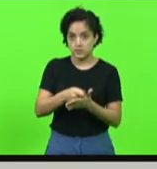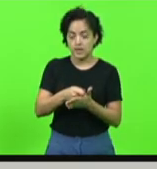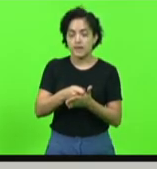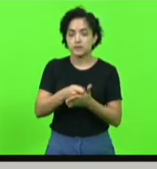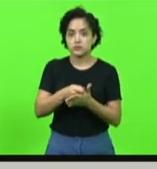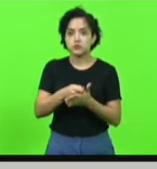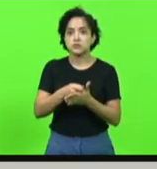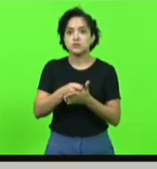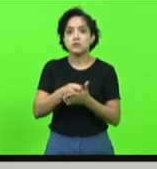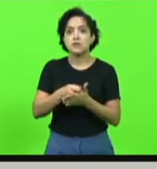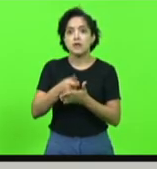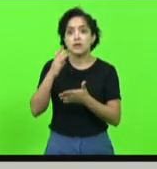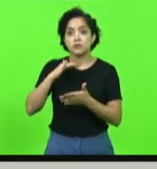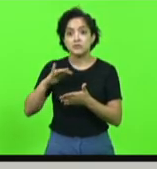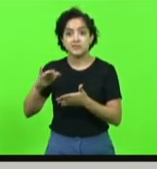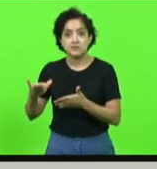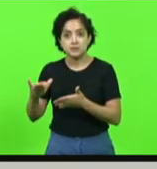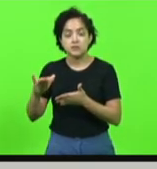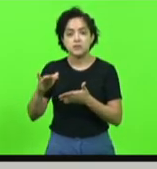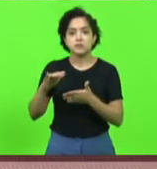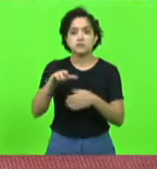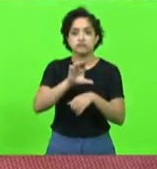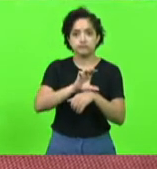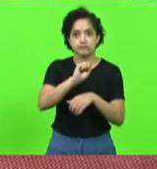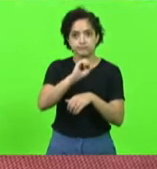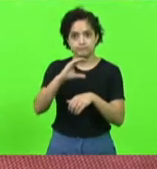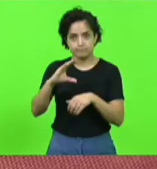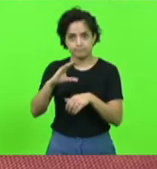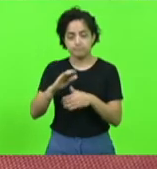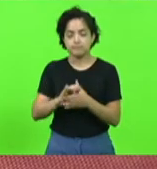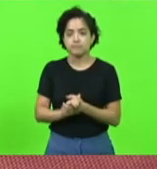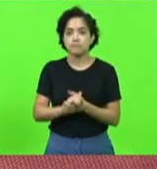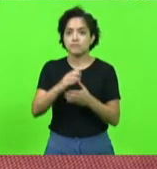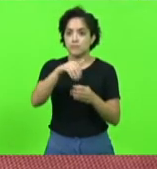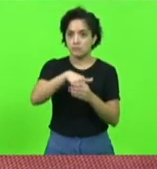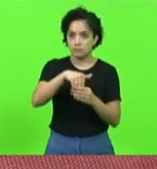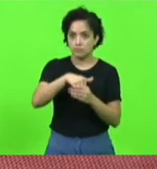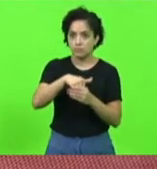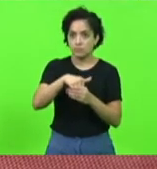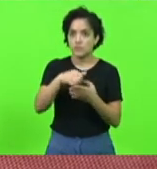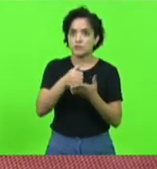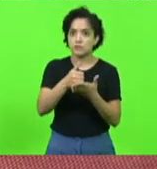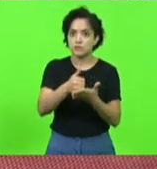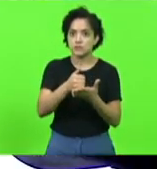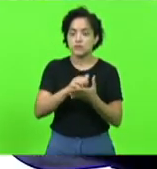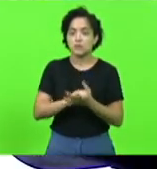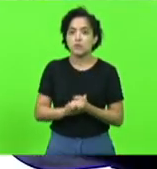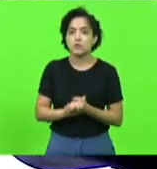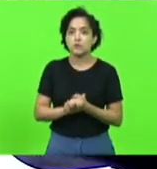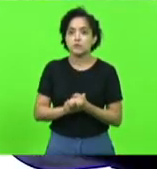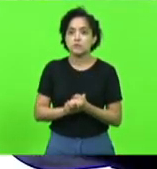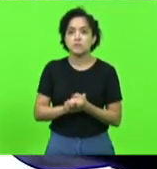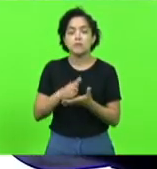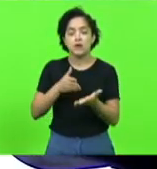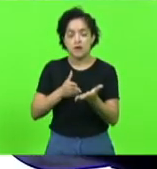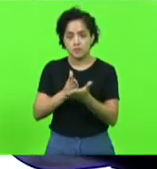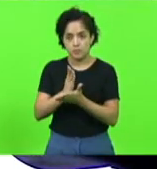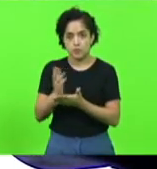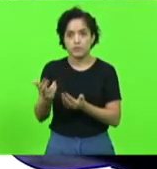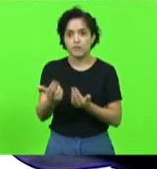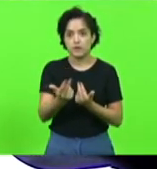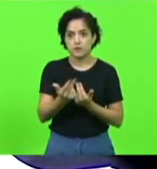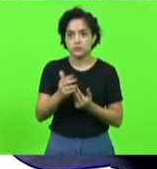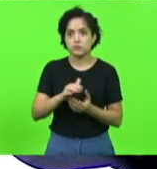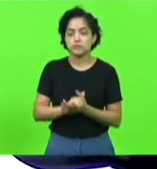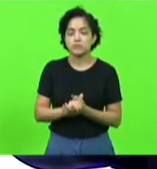para todas as crianças no estado de Santa Catarina. Em votação, deputados que aprovam, permaneçam como se encontram. Aprovado por unanimidade.